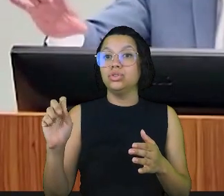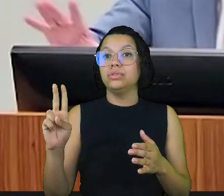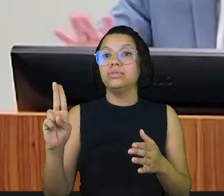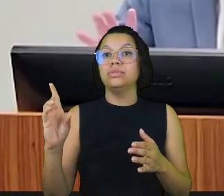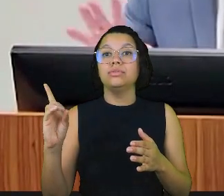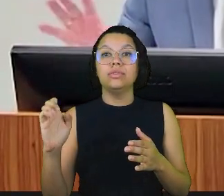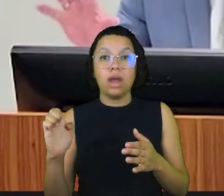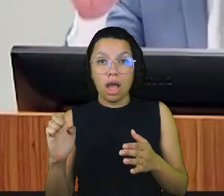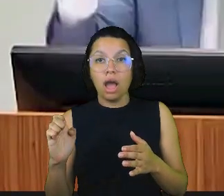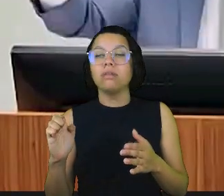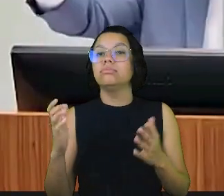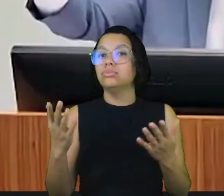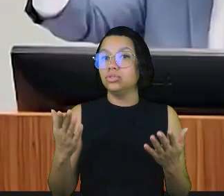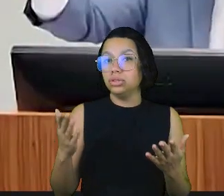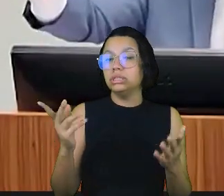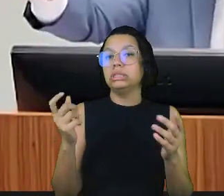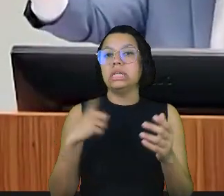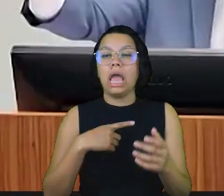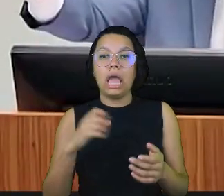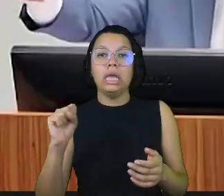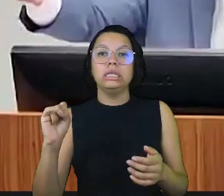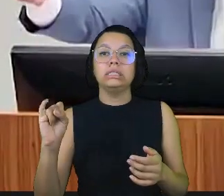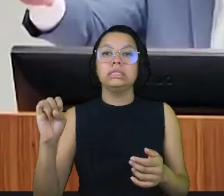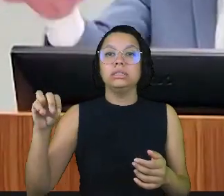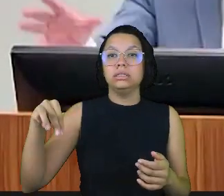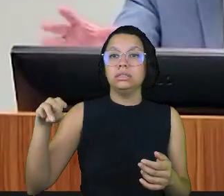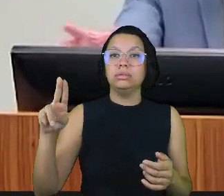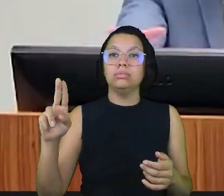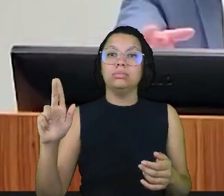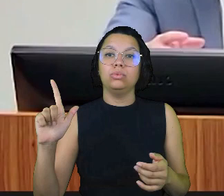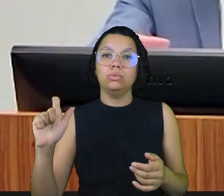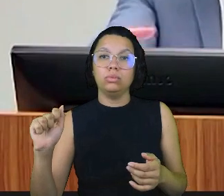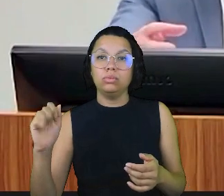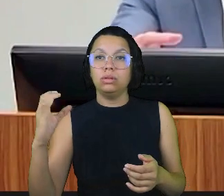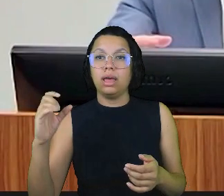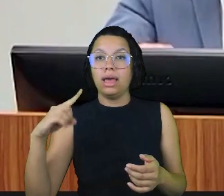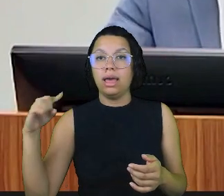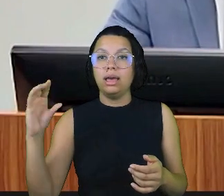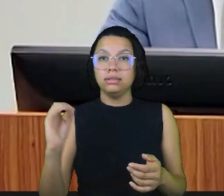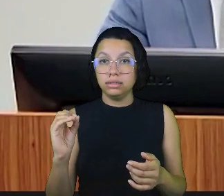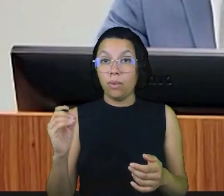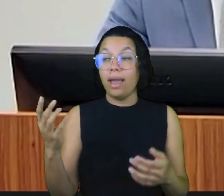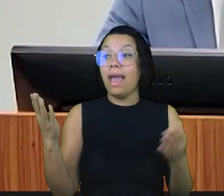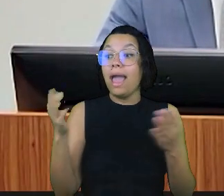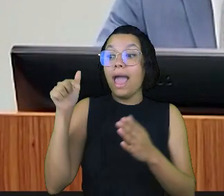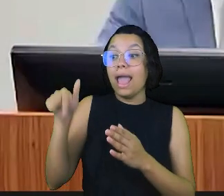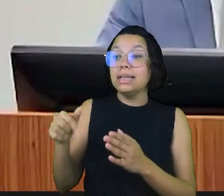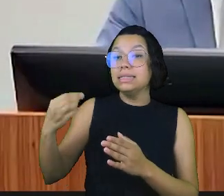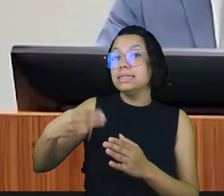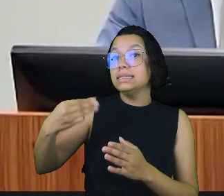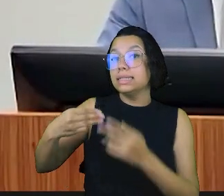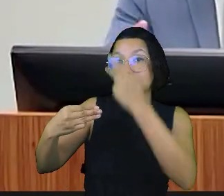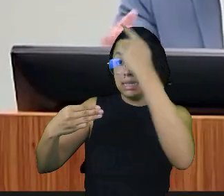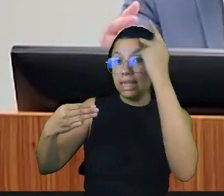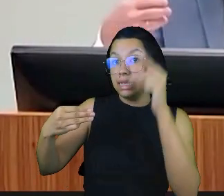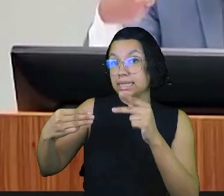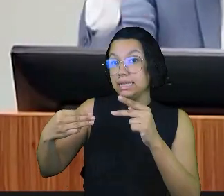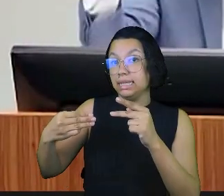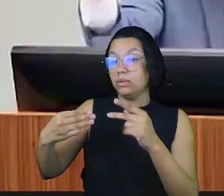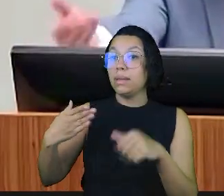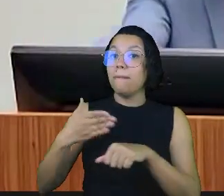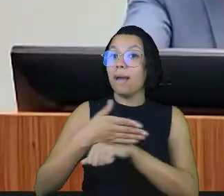simulação, etc. Esses terceiros que participam dessa